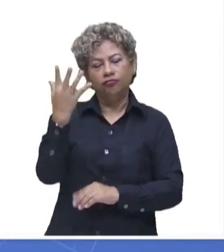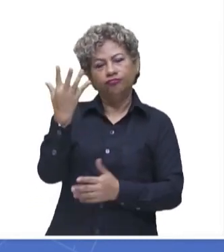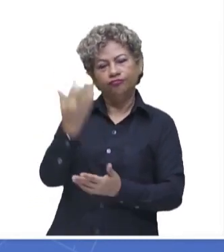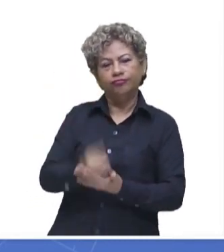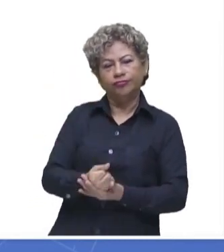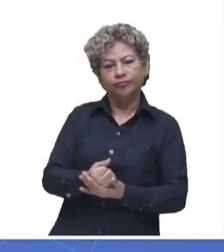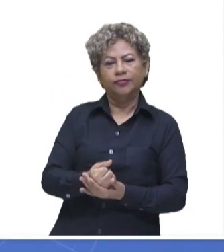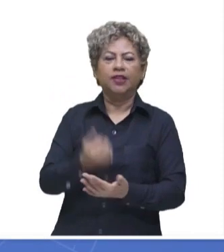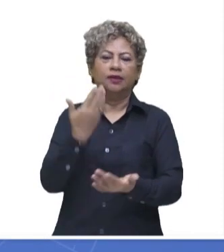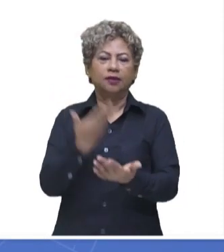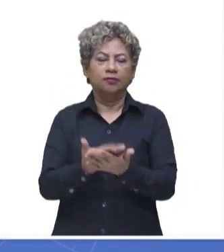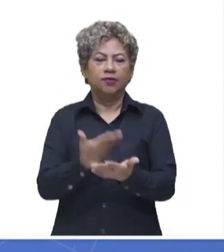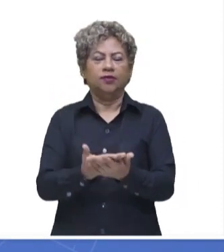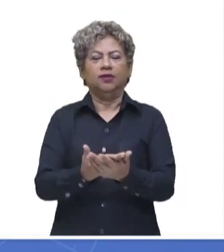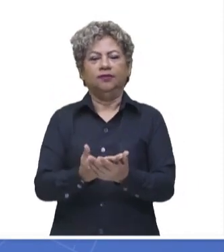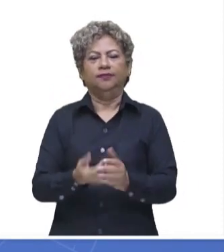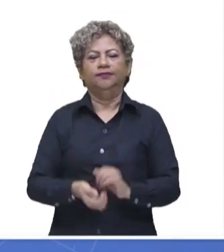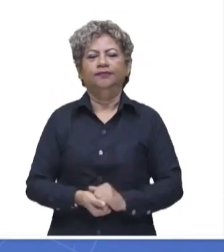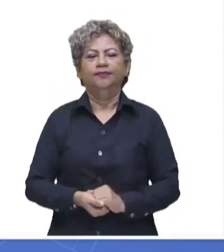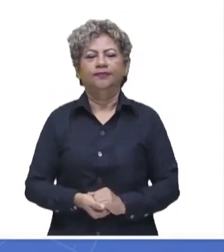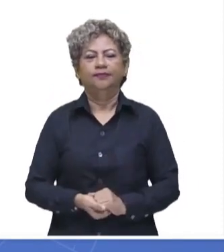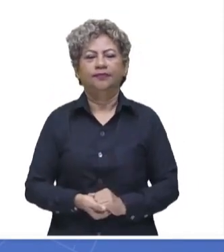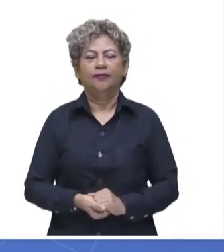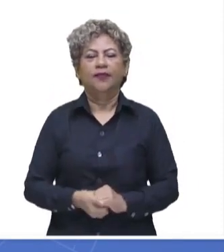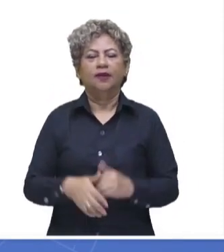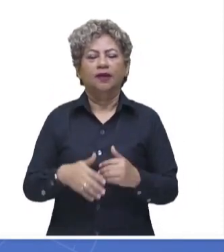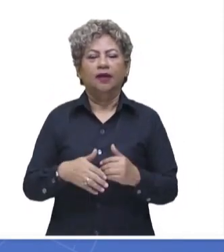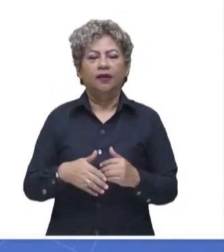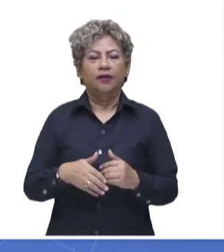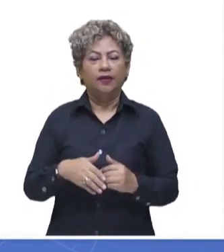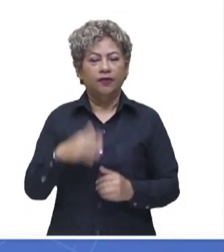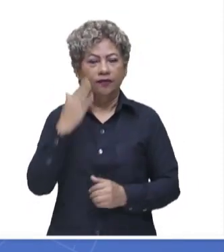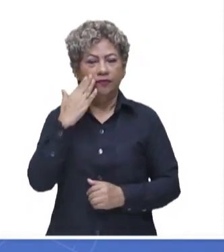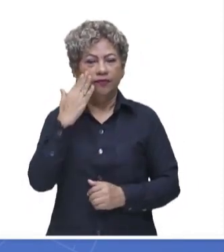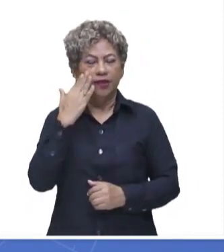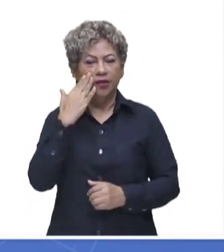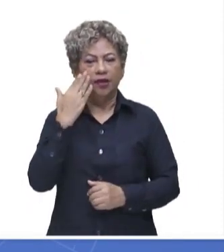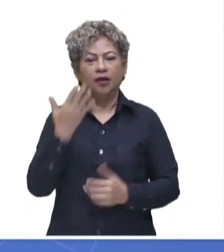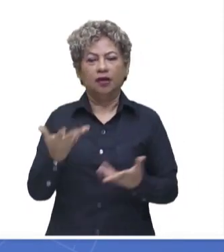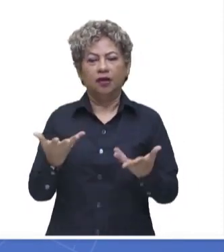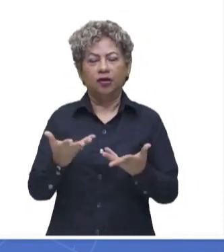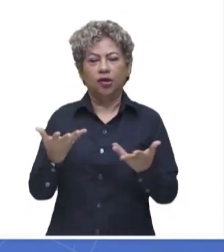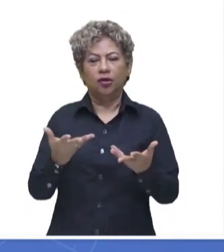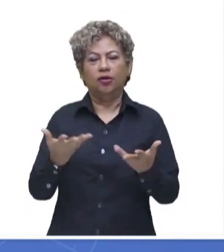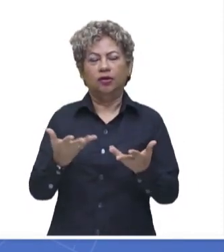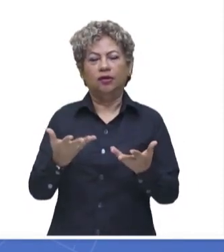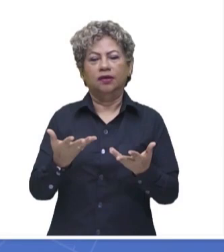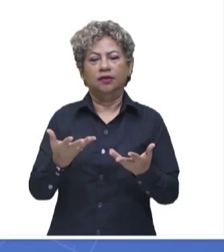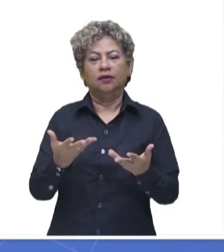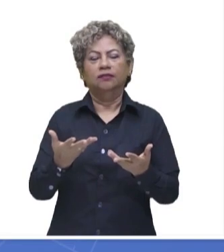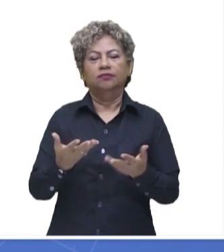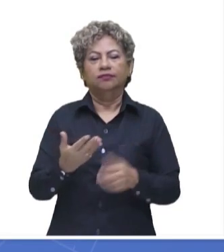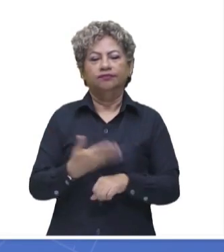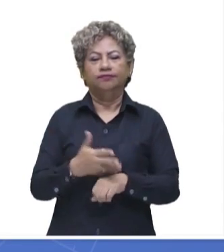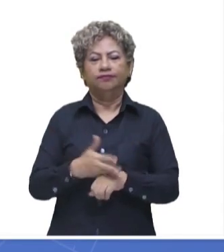aulaemcasa.am.gov.br para você ficar atualizado, tá bom? Vamos então verificar as nossas questões de hoje.